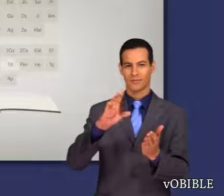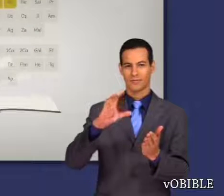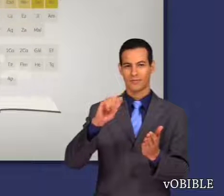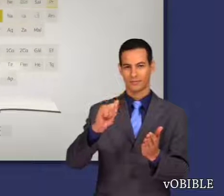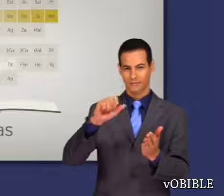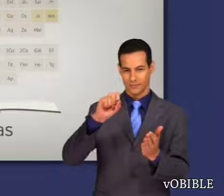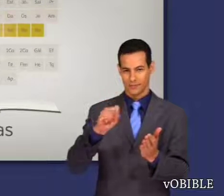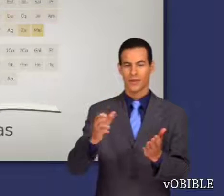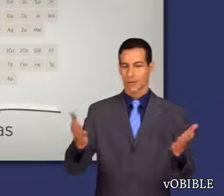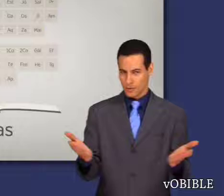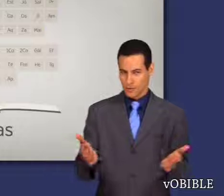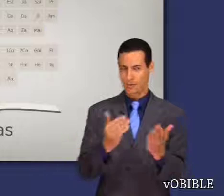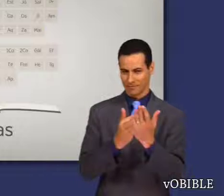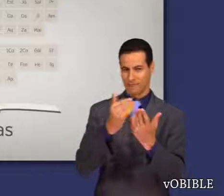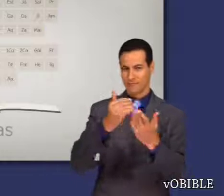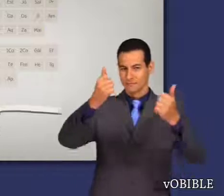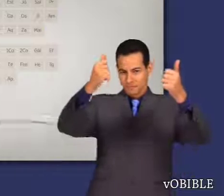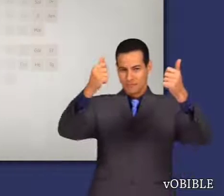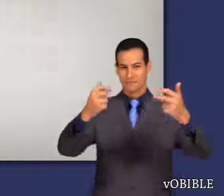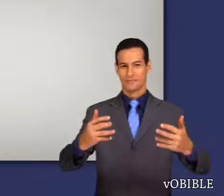Uma introdução ao livro de Lucas.